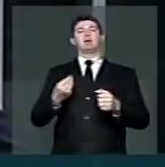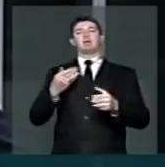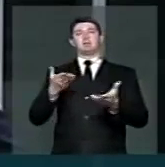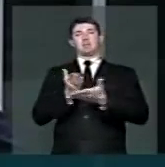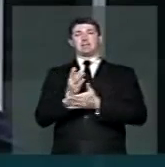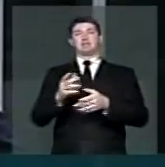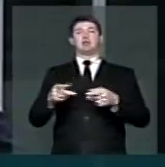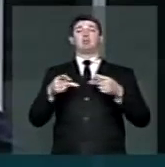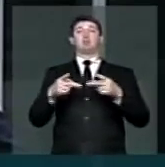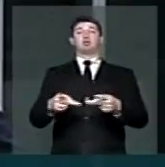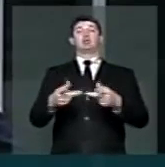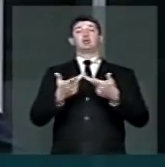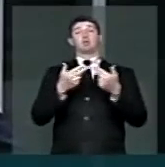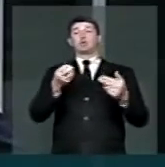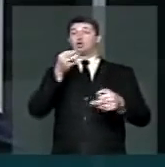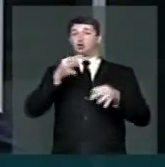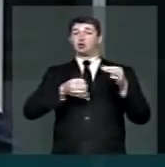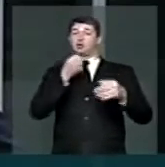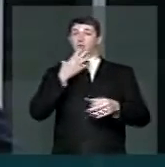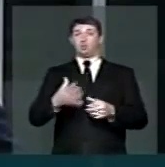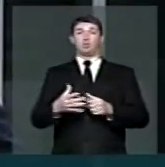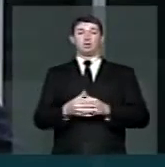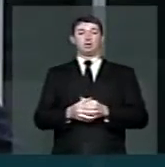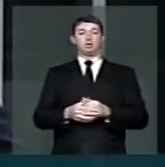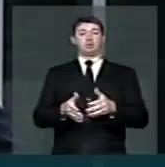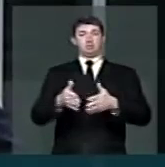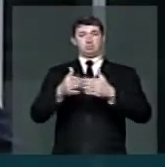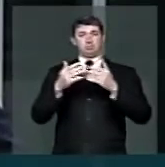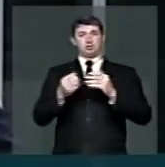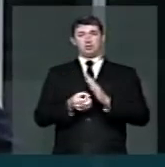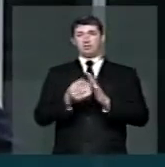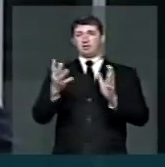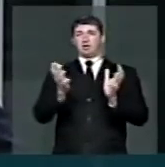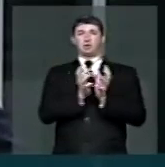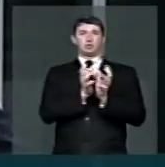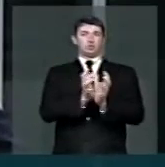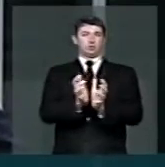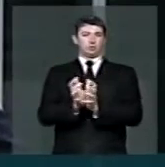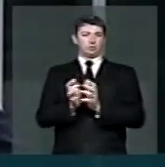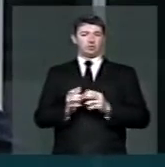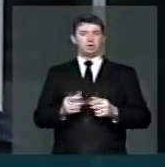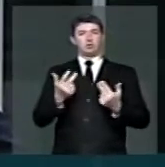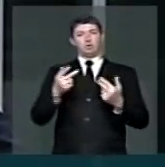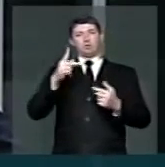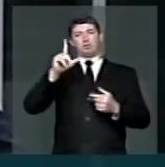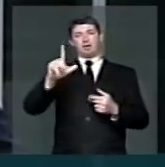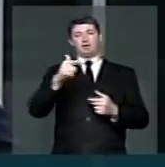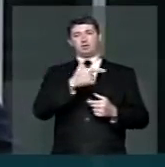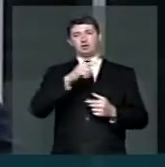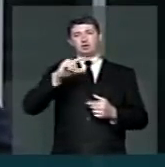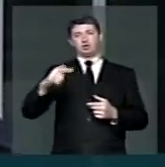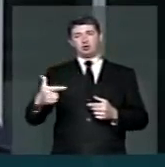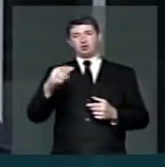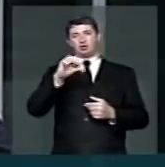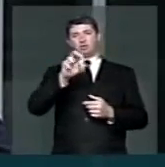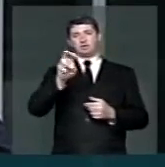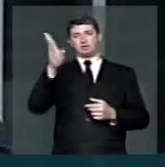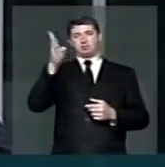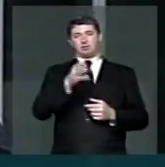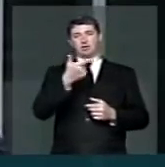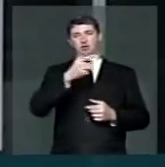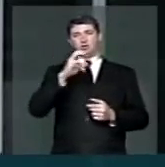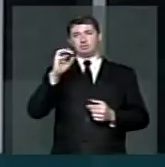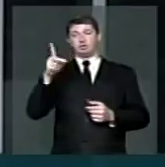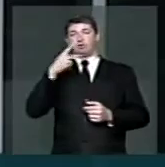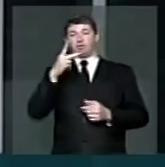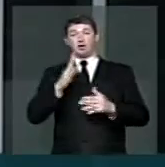a pleitos justos. Reivindicações de diversas categorias, como o PL 2295 de 2000, que